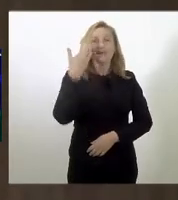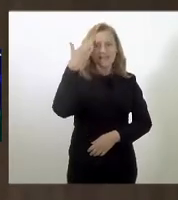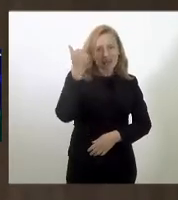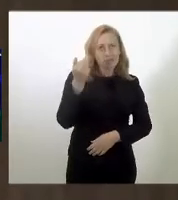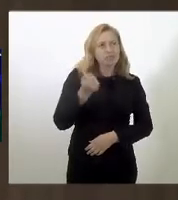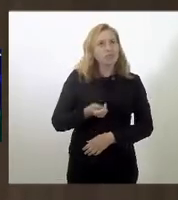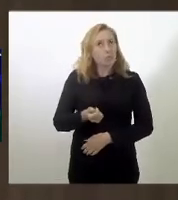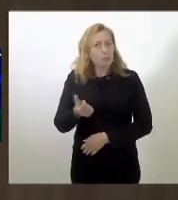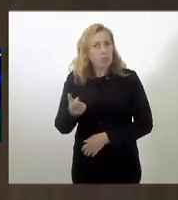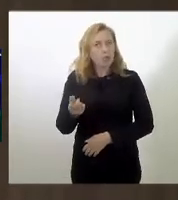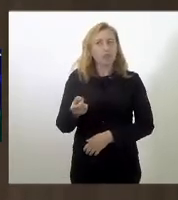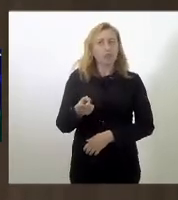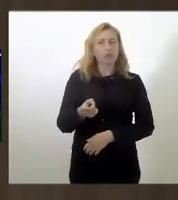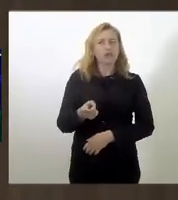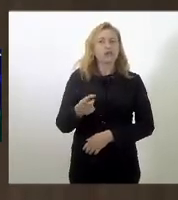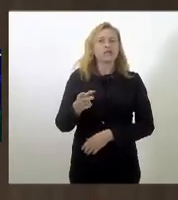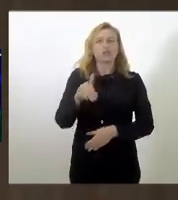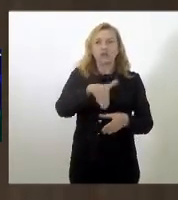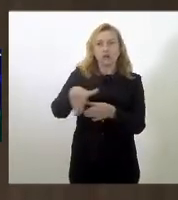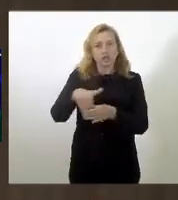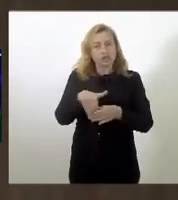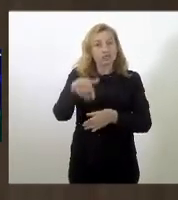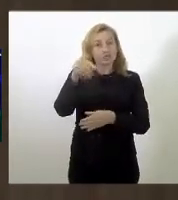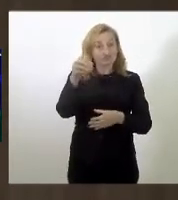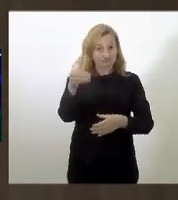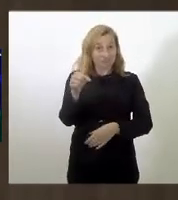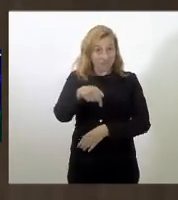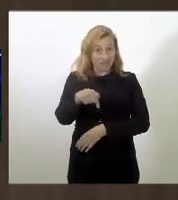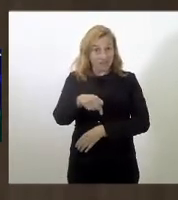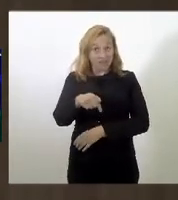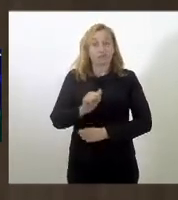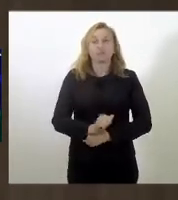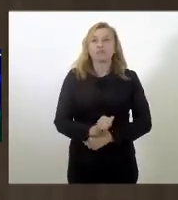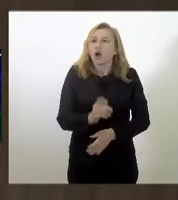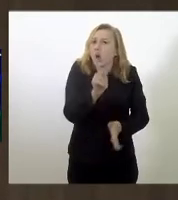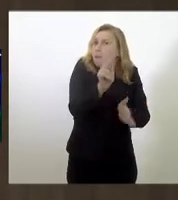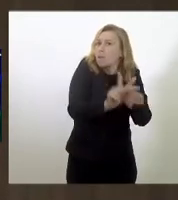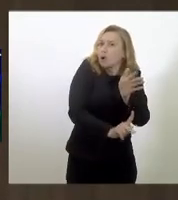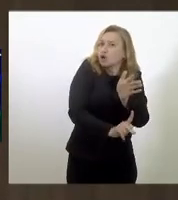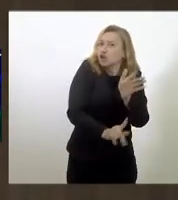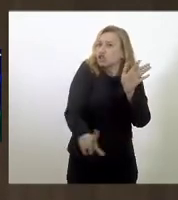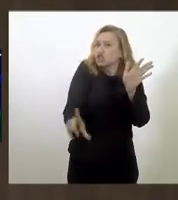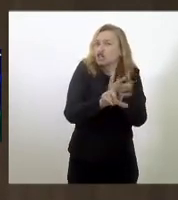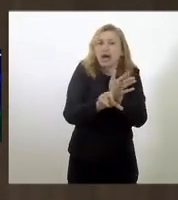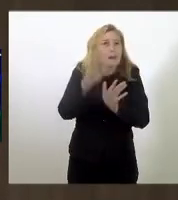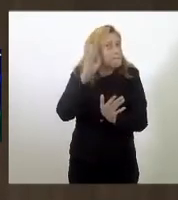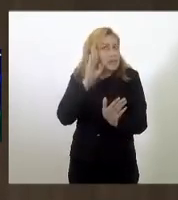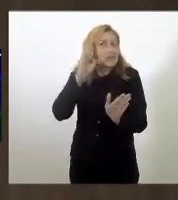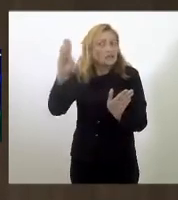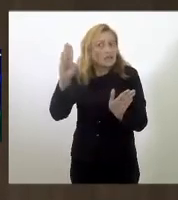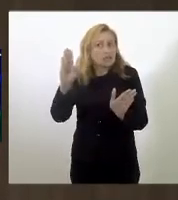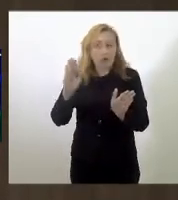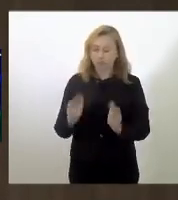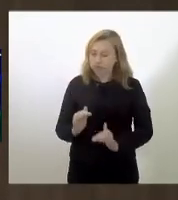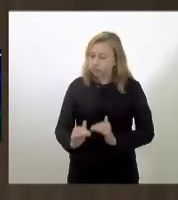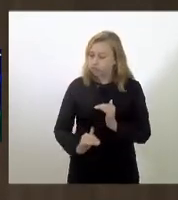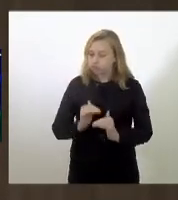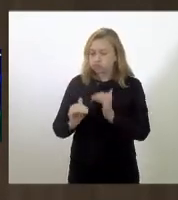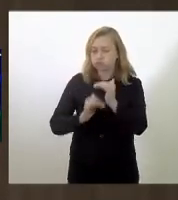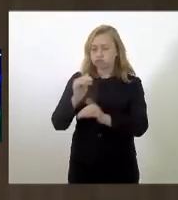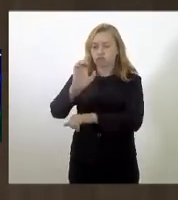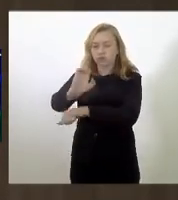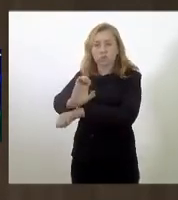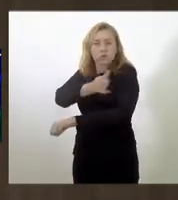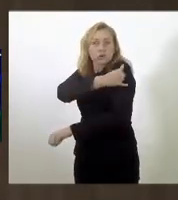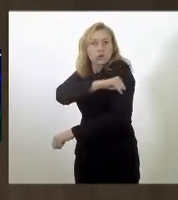pouco nós estamos votando aqui dentro da casa projetos de lei que são fundamentais para o crescimento do estado do Rio